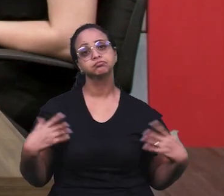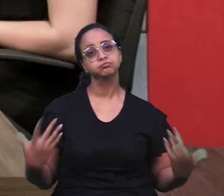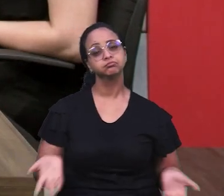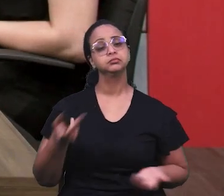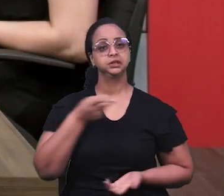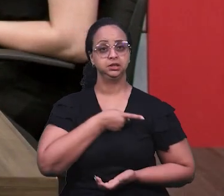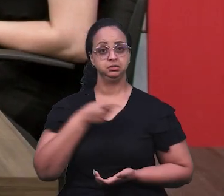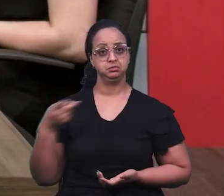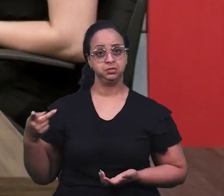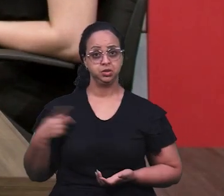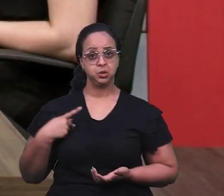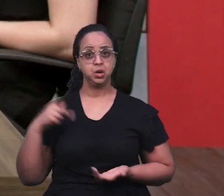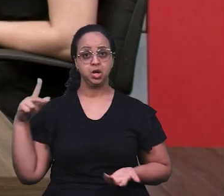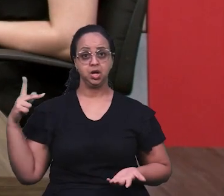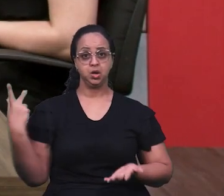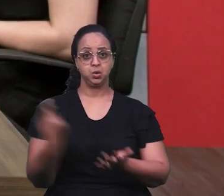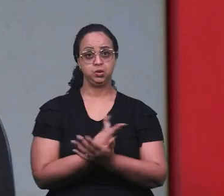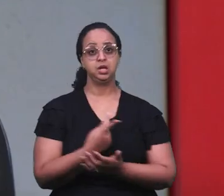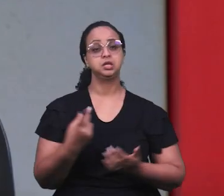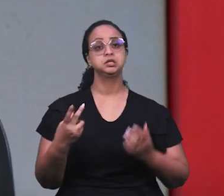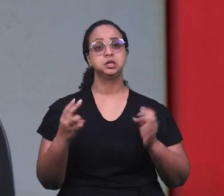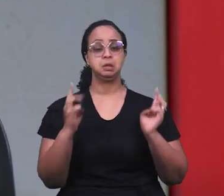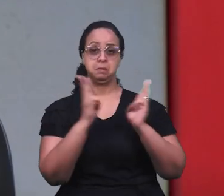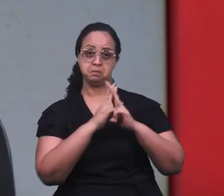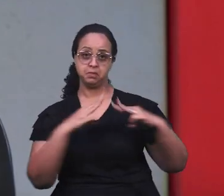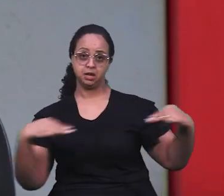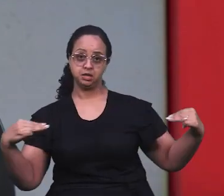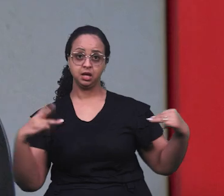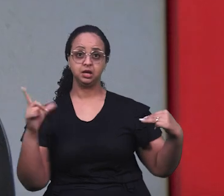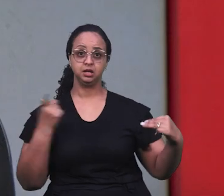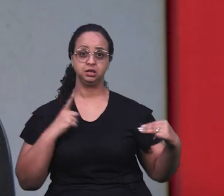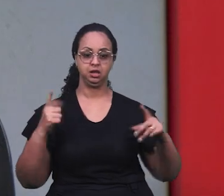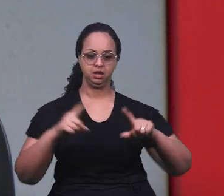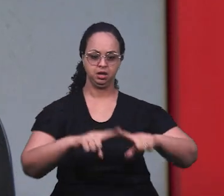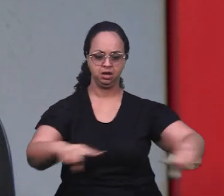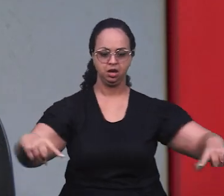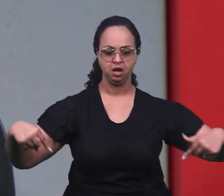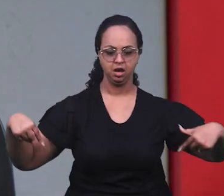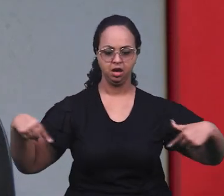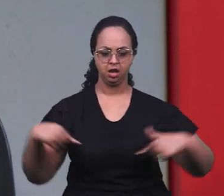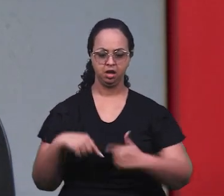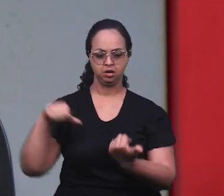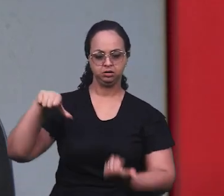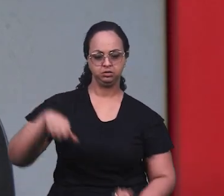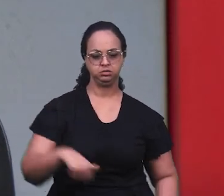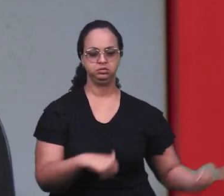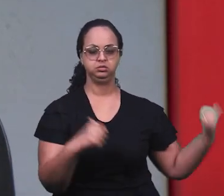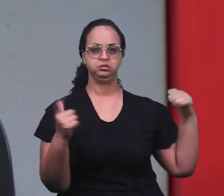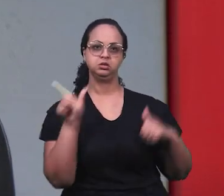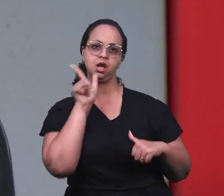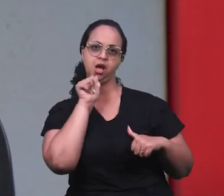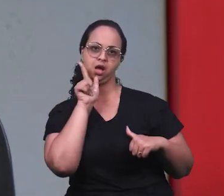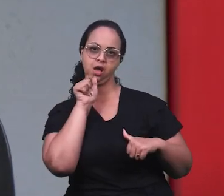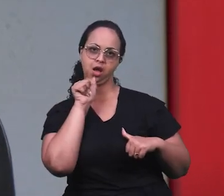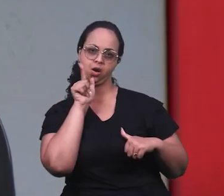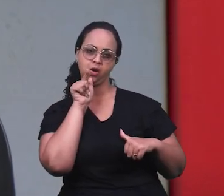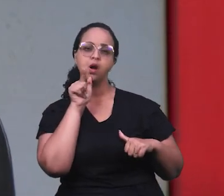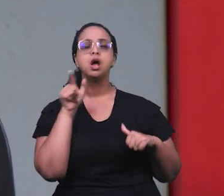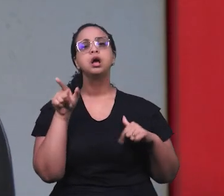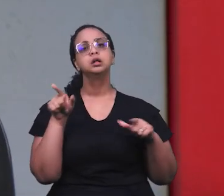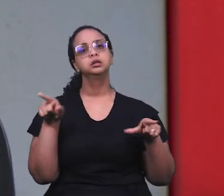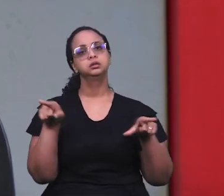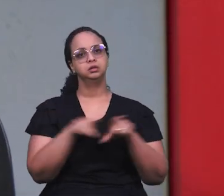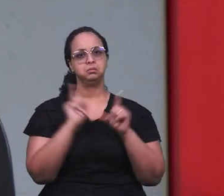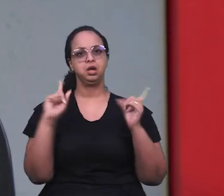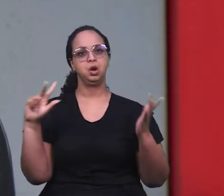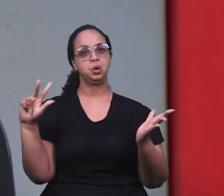nós temos batismo que acontece nos Manaíns, que tem ali o local próprio, né? Às vezes tá ali, tem uma piscina. Nós também temos